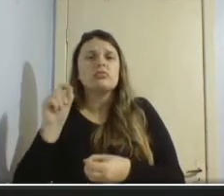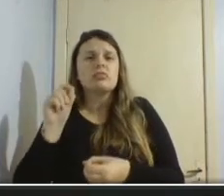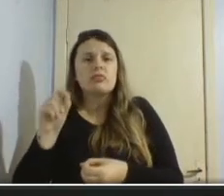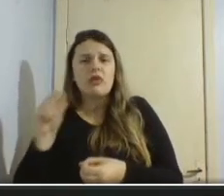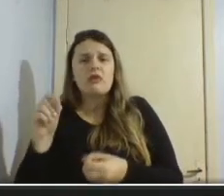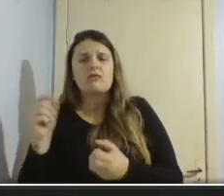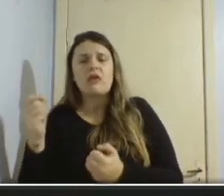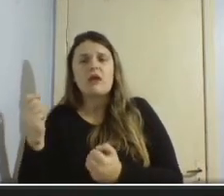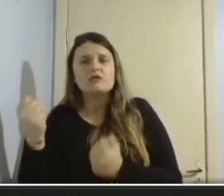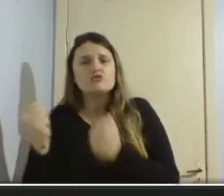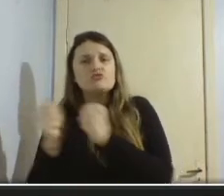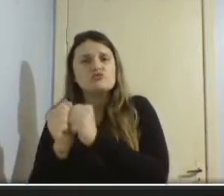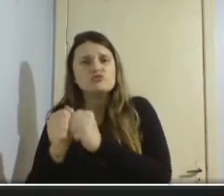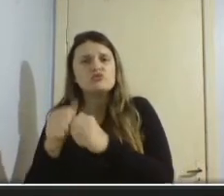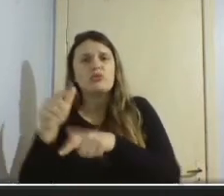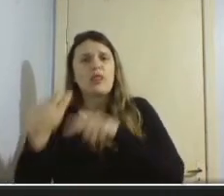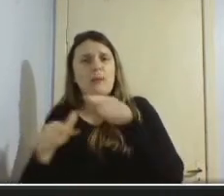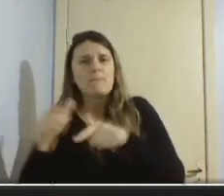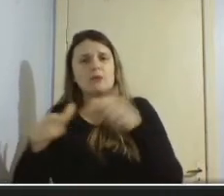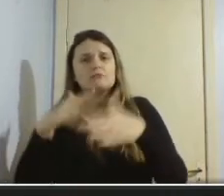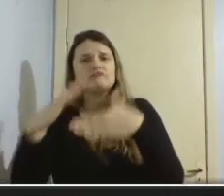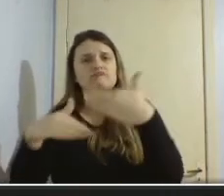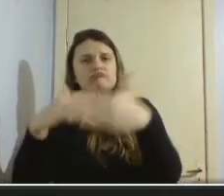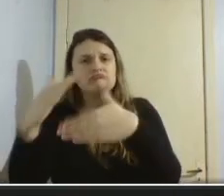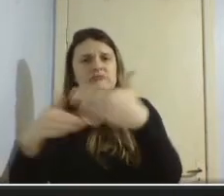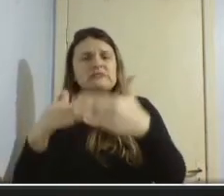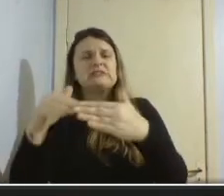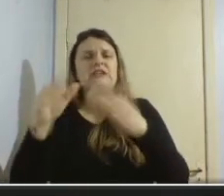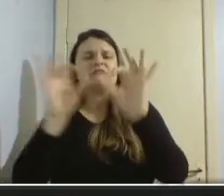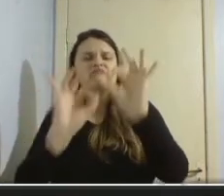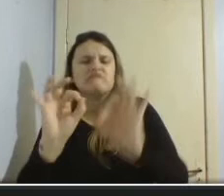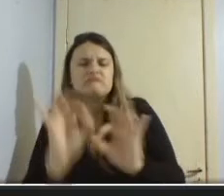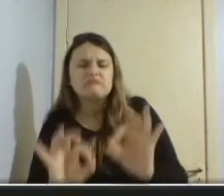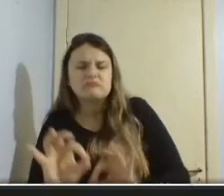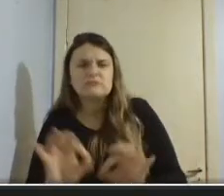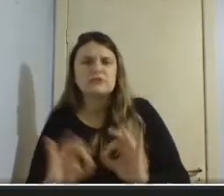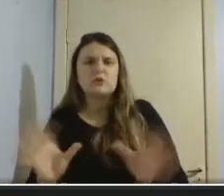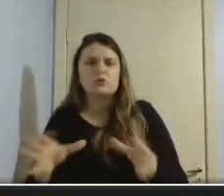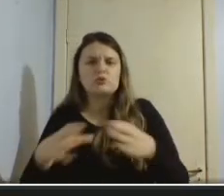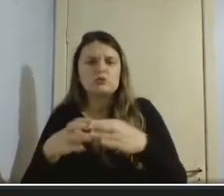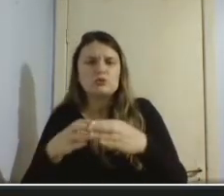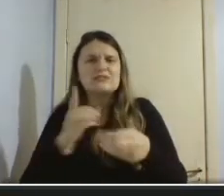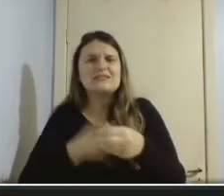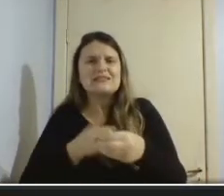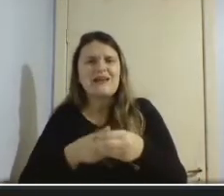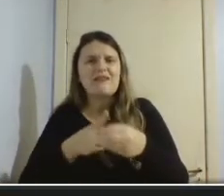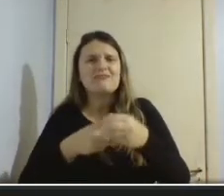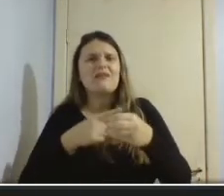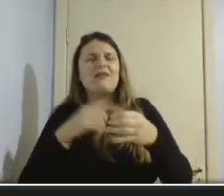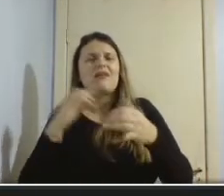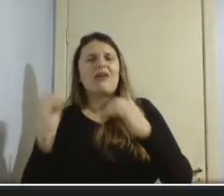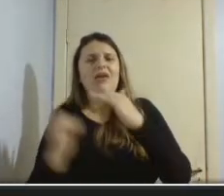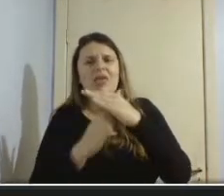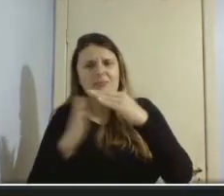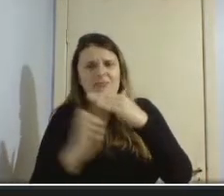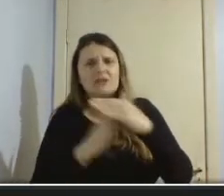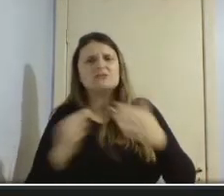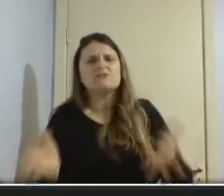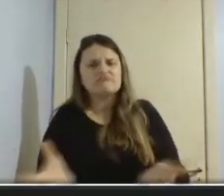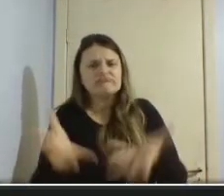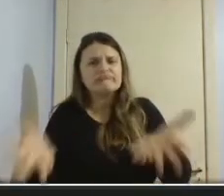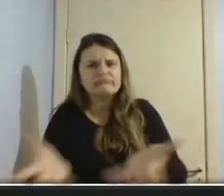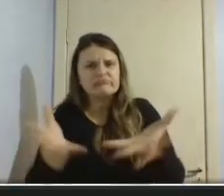Comitê de Desenvolvimento Territorial e o Comitê da Cidade Empreendedora do município de União da Vitória, e nós fizemos,